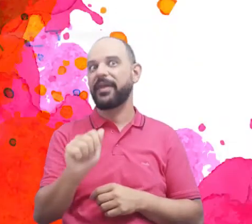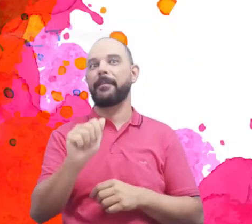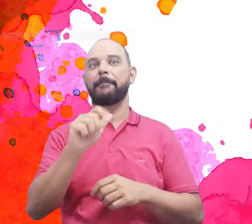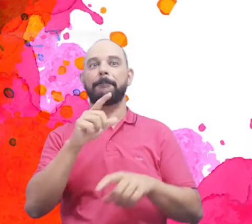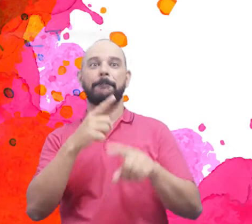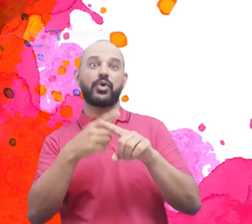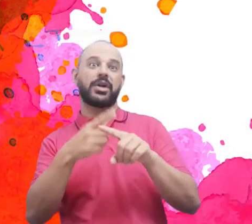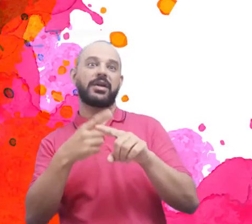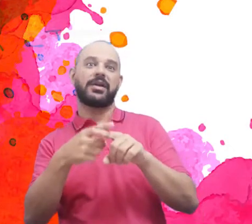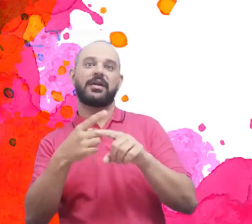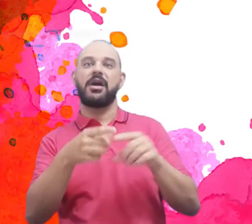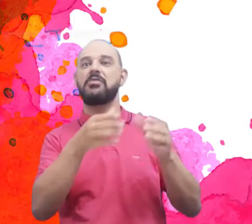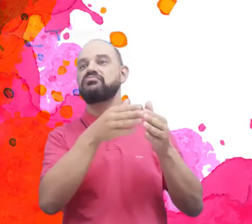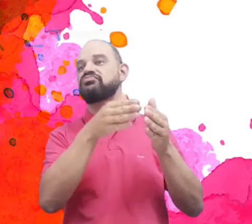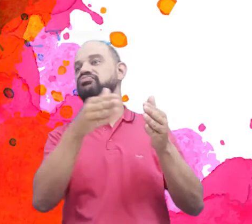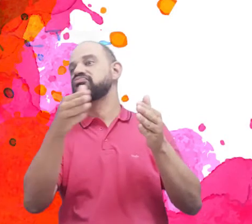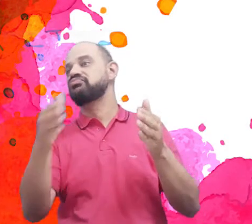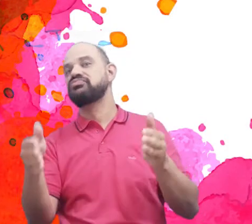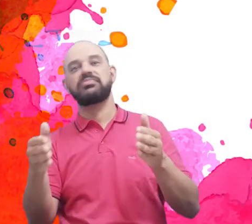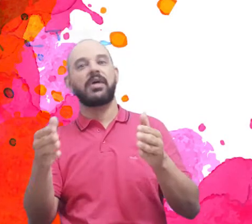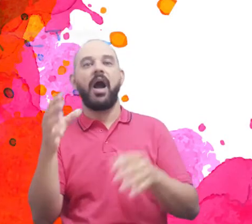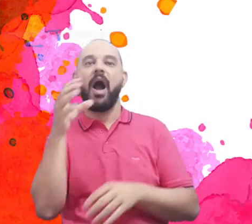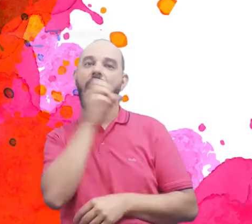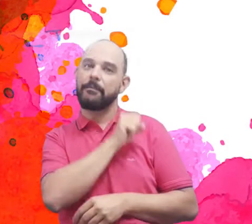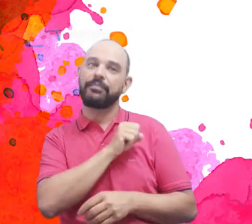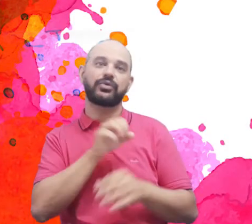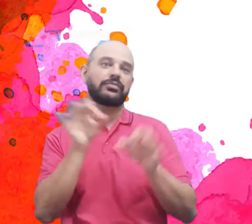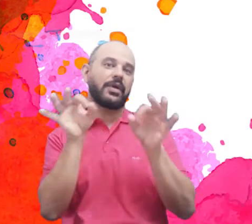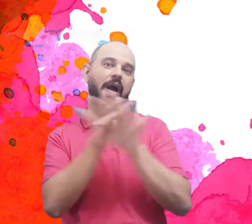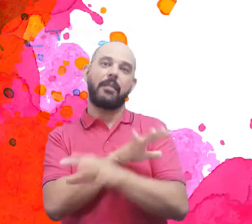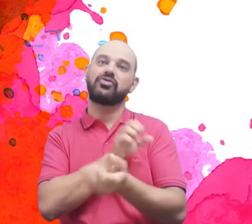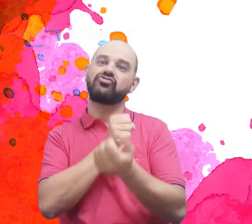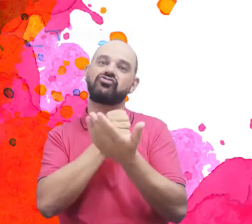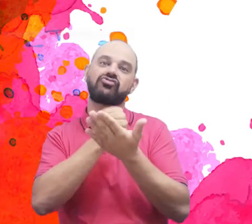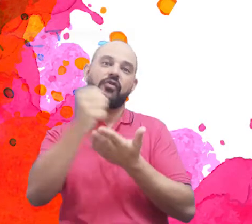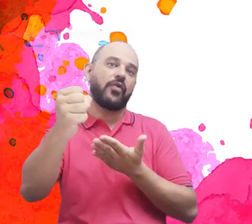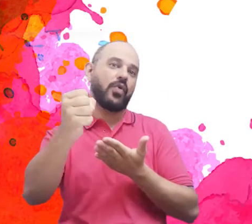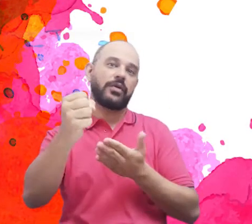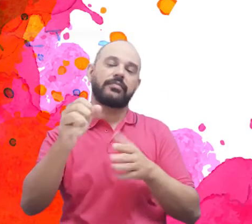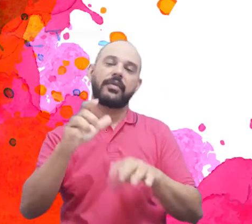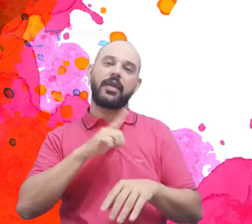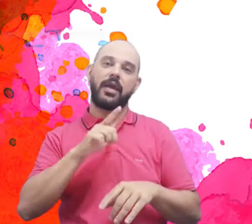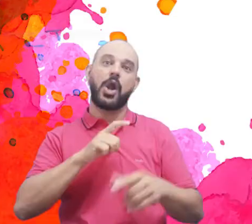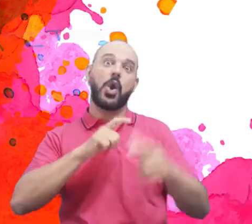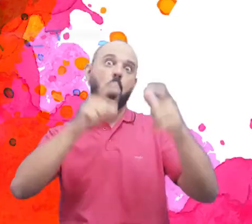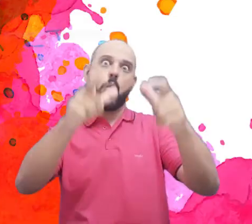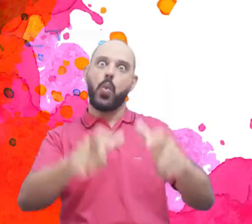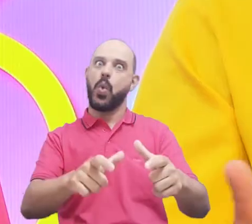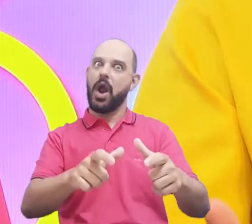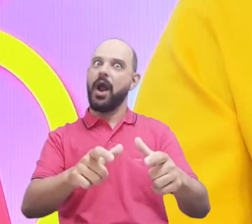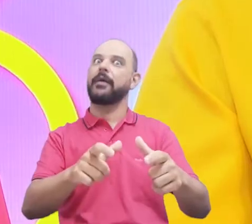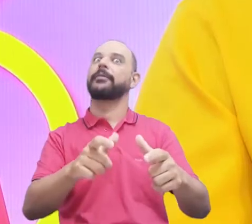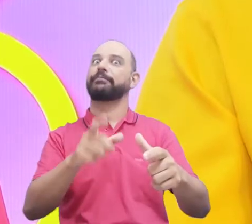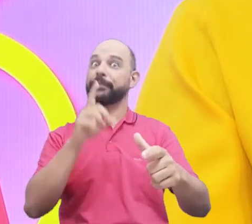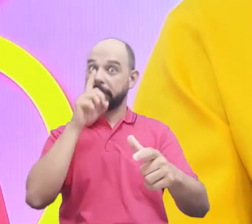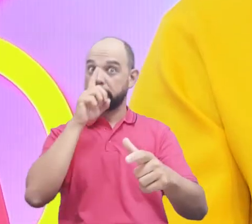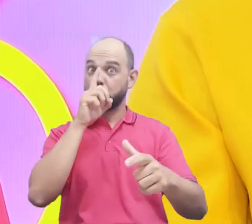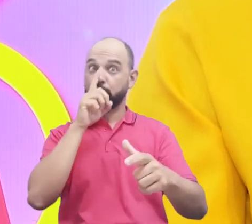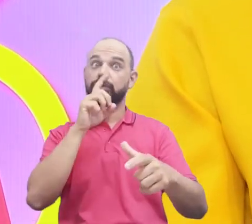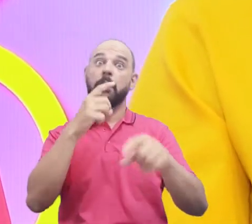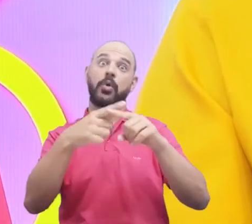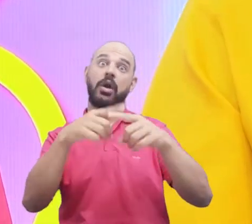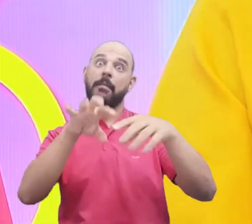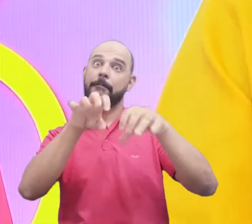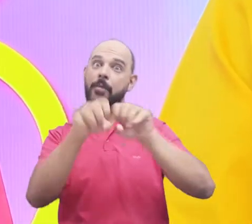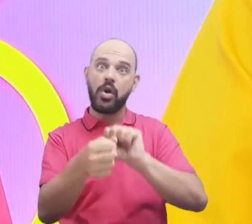peças duram apenas uma estação. E também em locais que não é muito aconselhável usar joias, seja porque vão